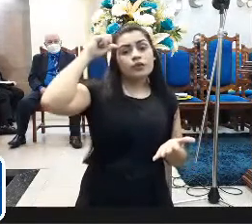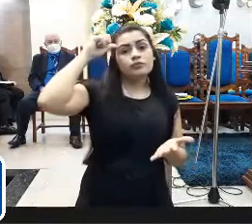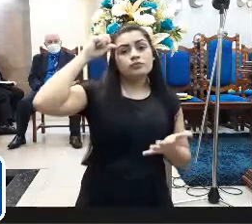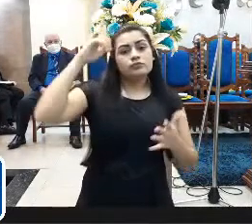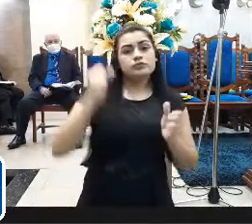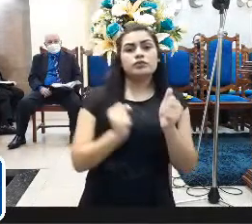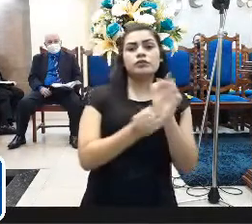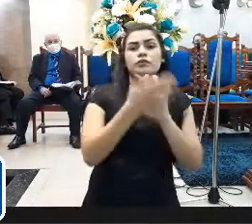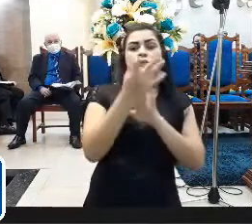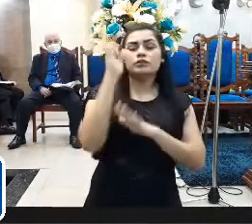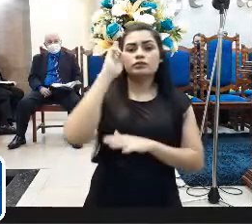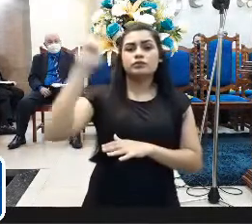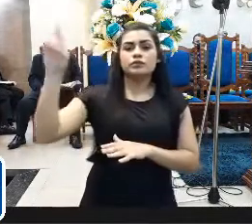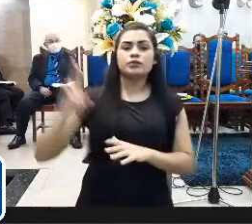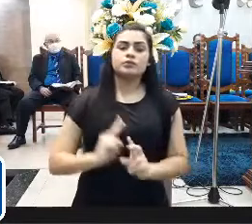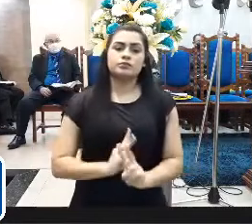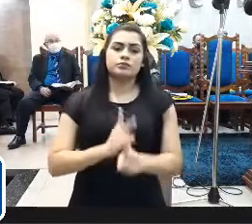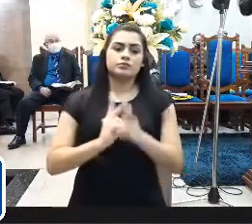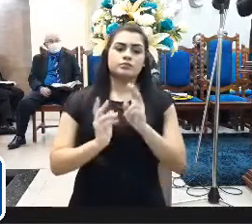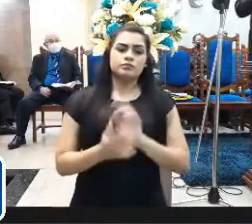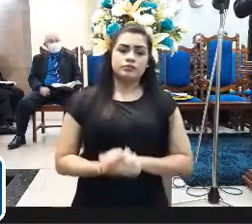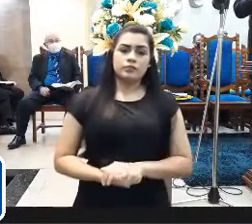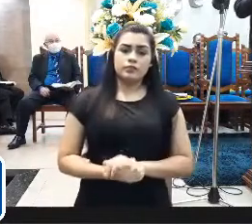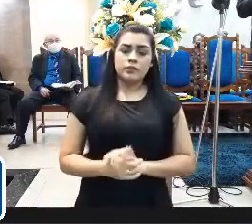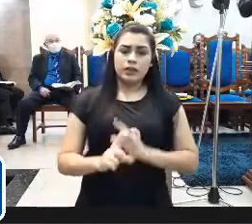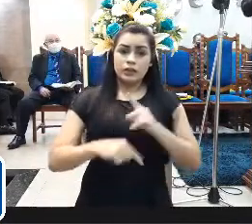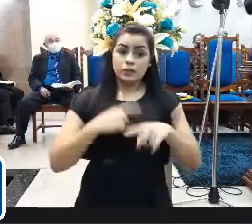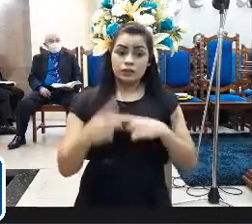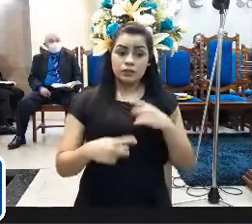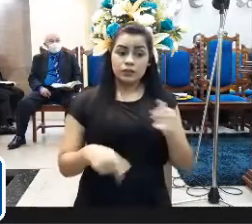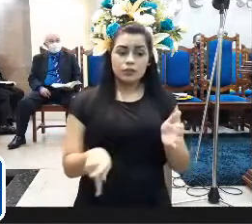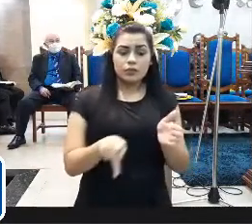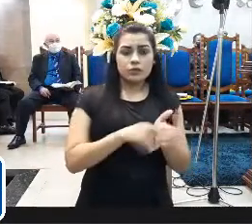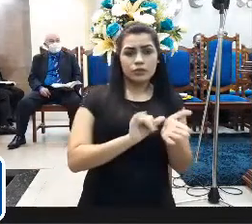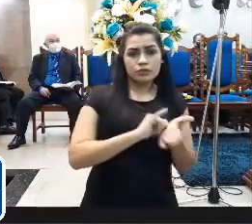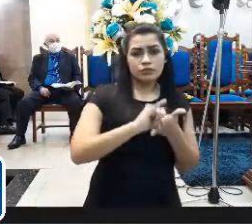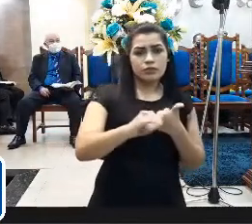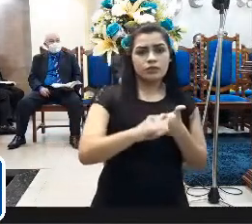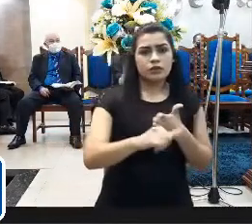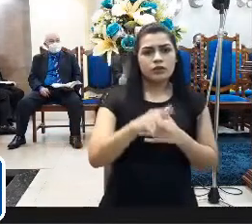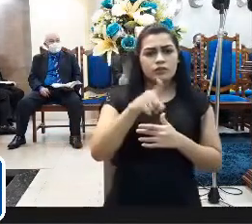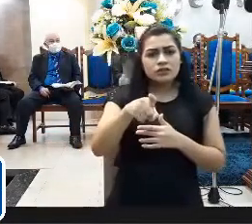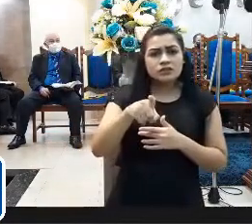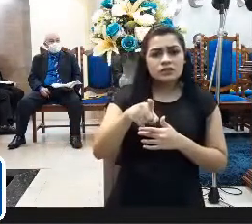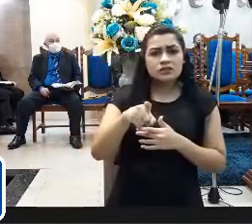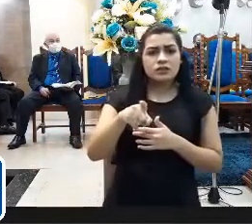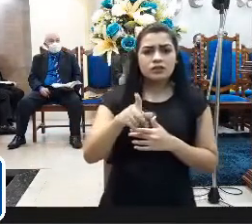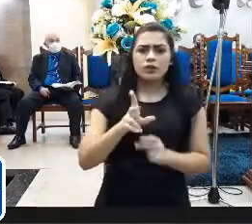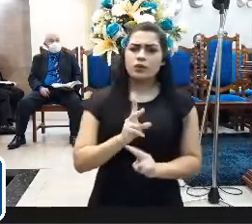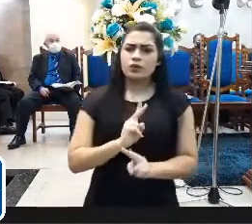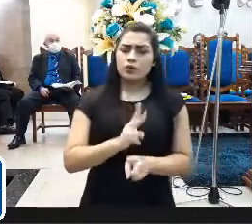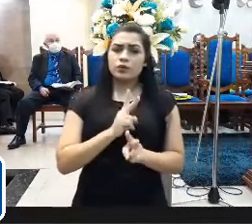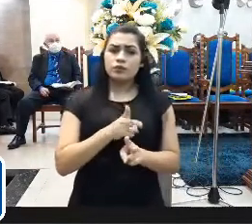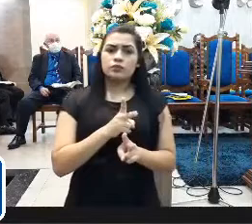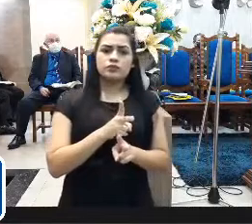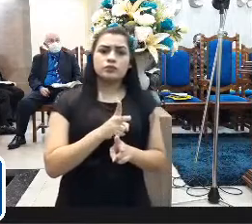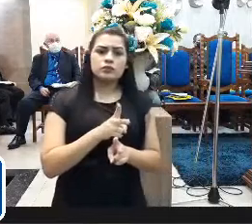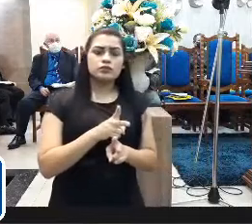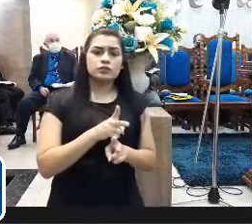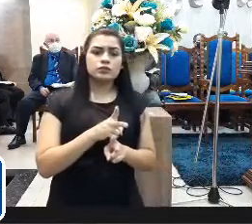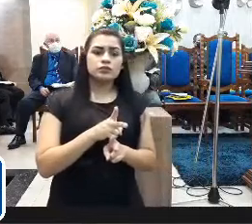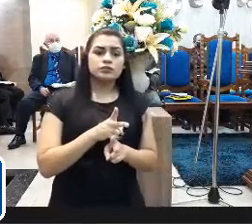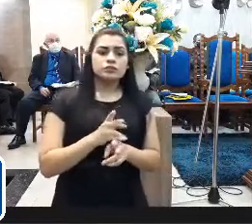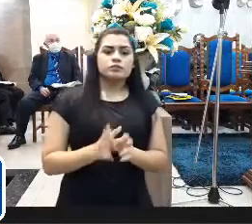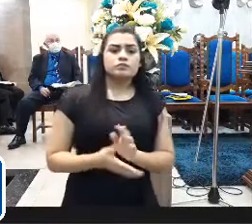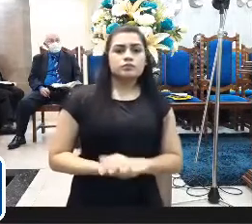para sempre. Depois ele diz assim, mantenha-se sóbrio. Mantenha-se sóbrio. Você quer continuar nessa jornada? Você